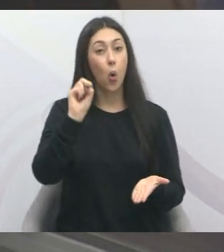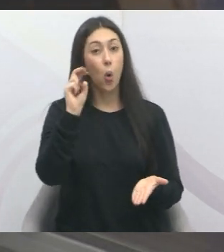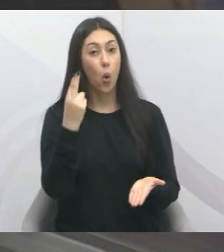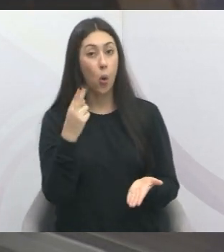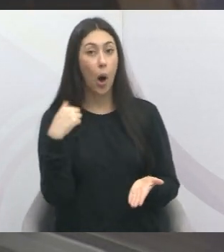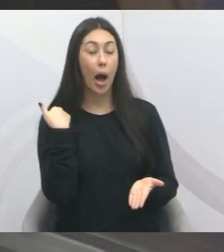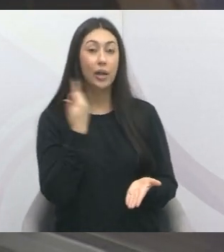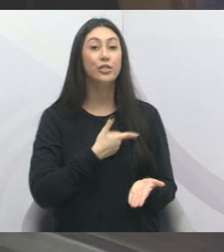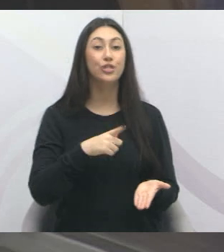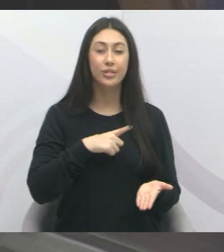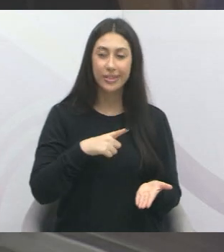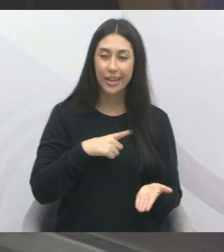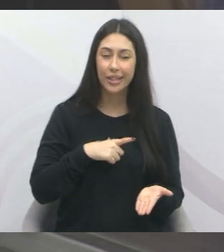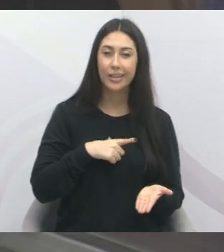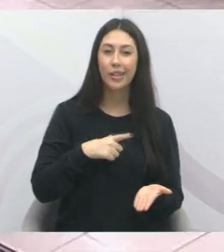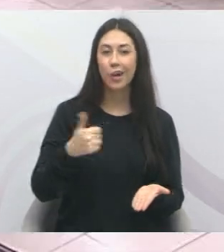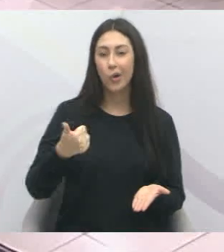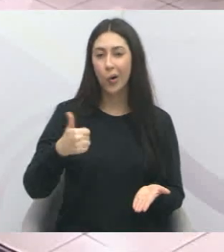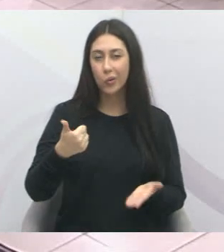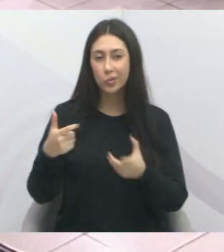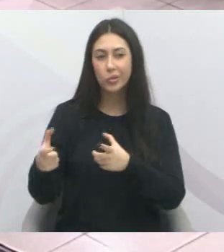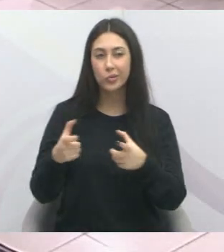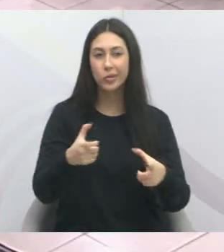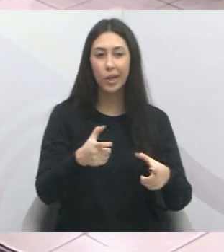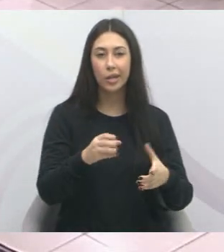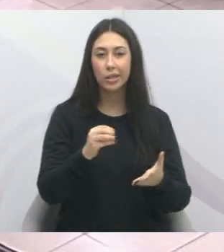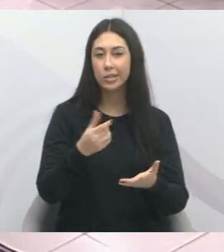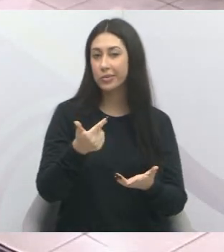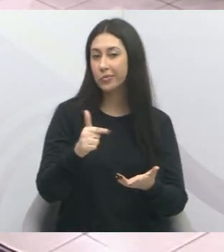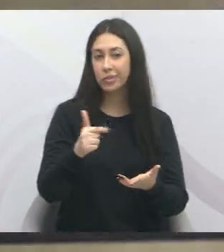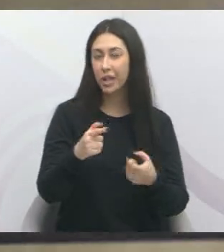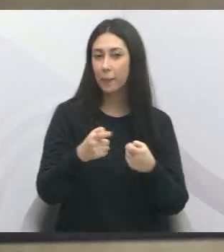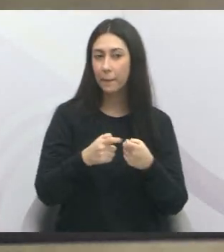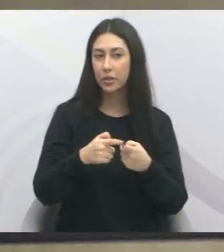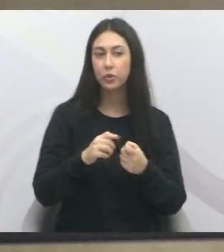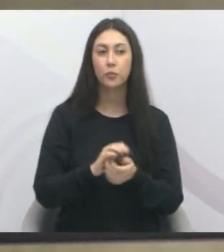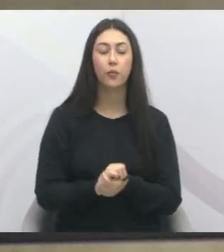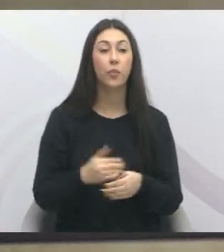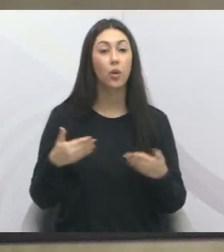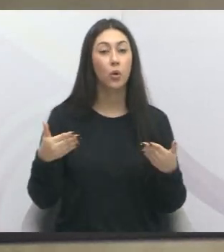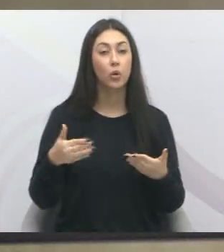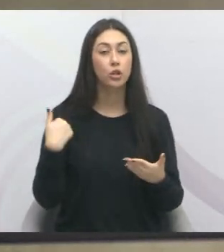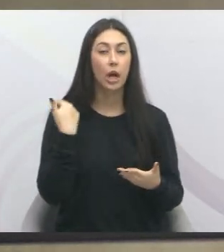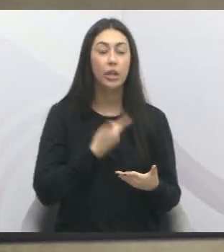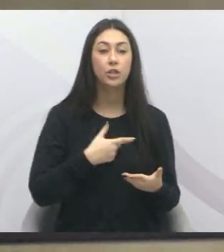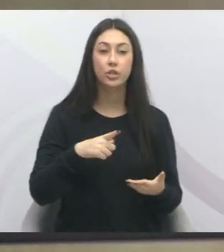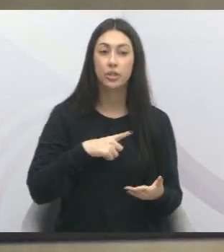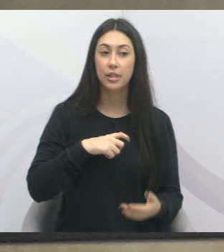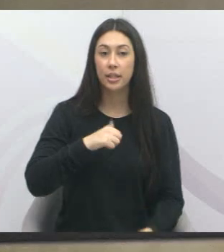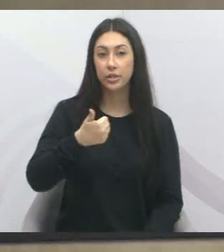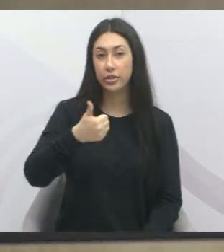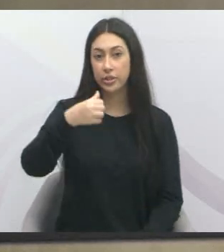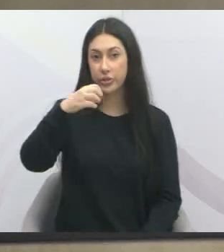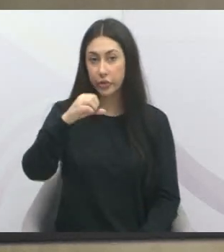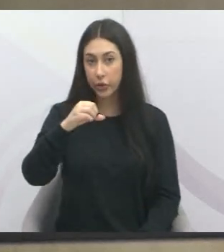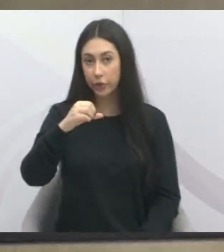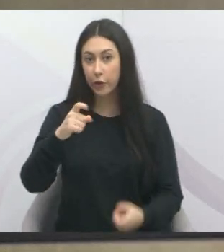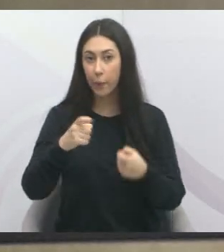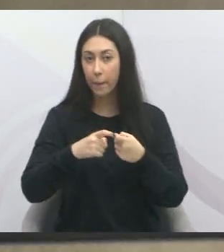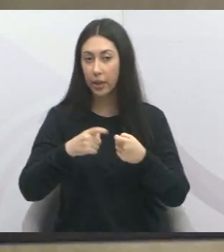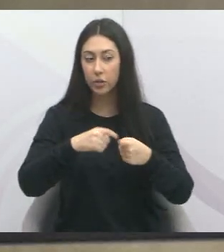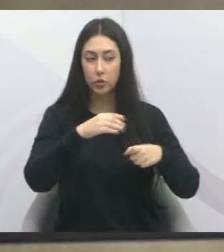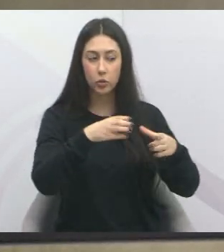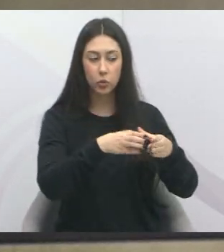com as 11 unidades sem médicos? Hoje a gente tem 19 médicos do programa Mais